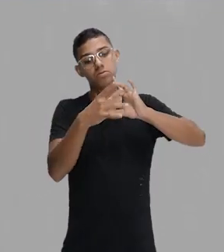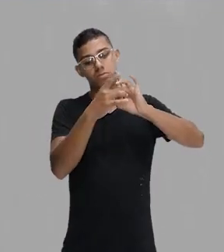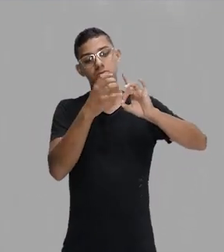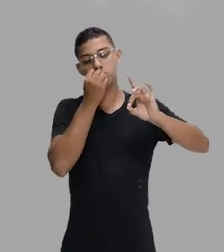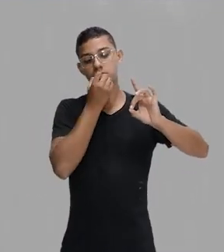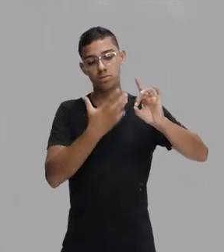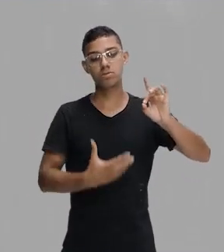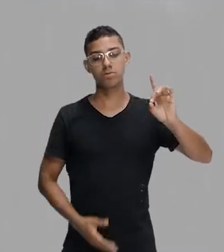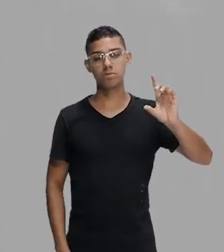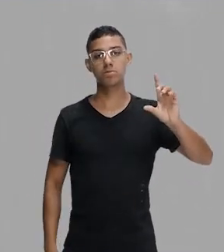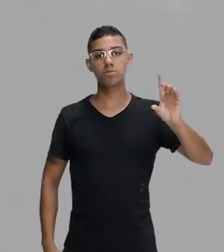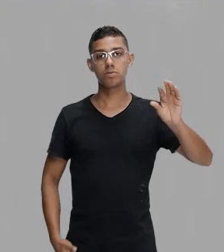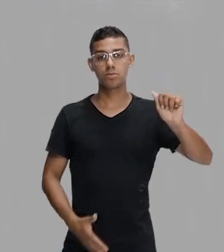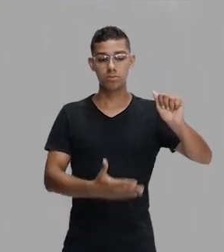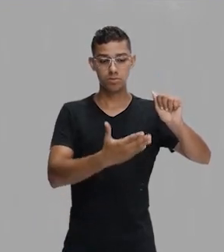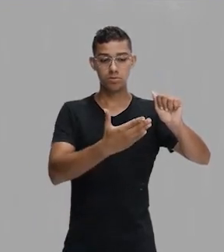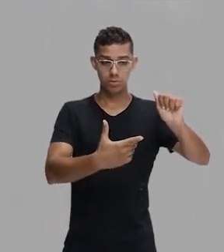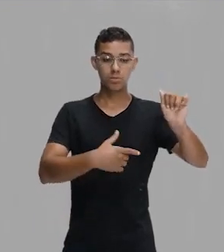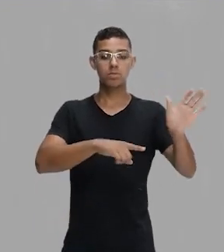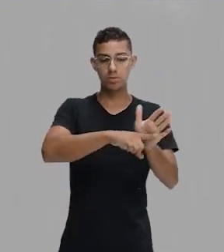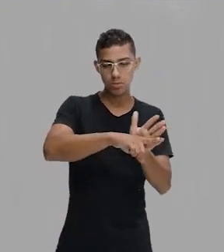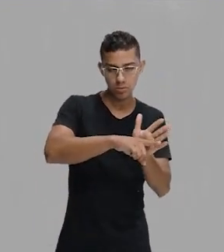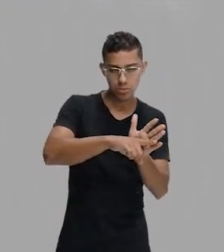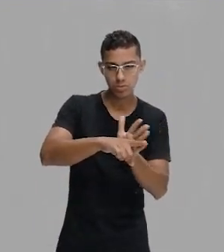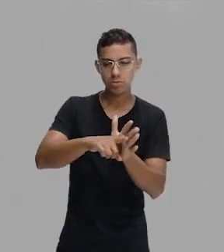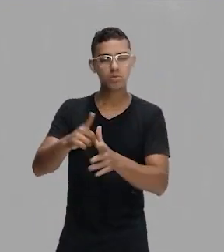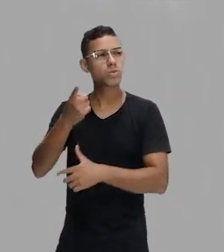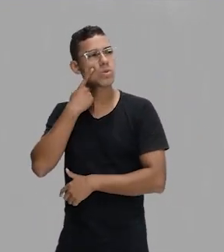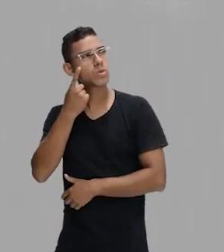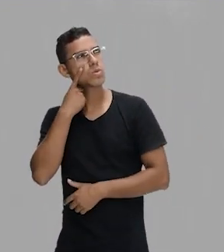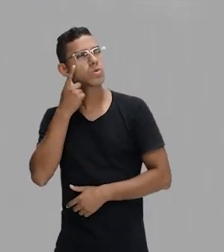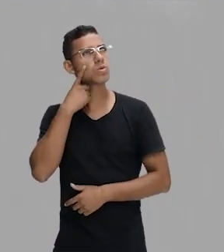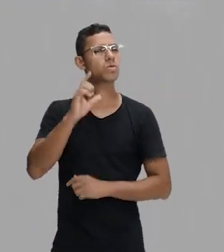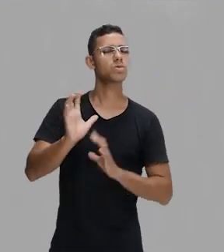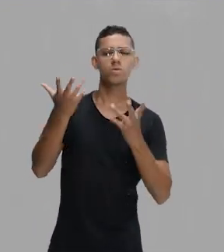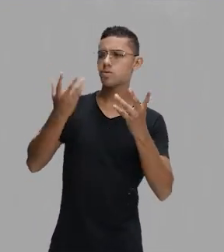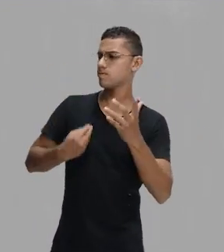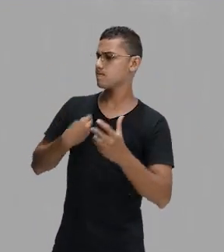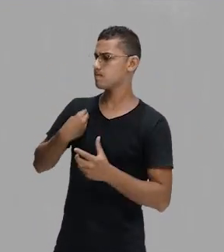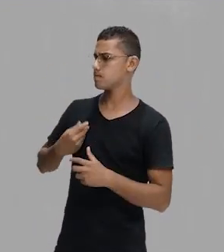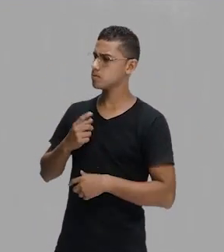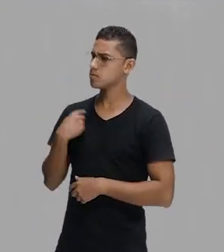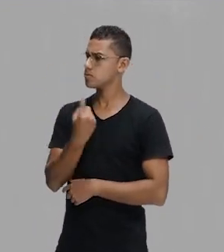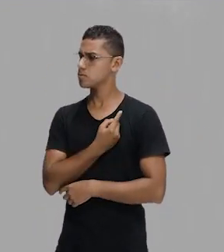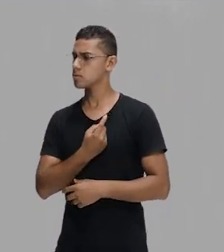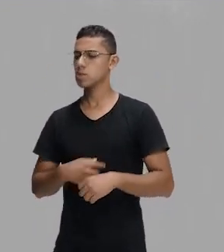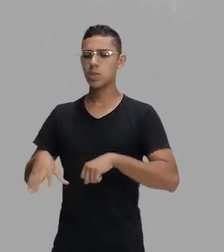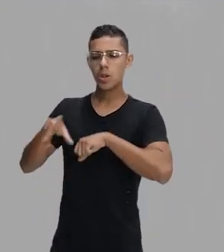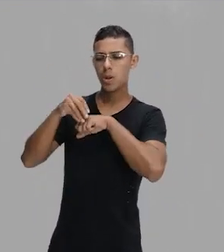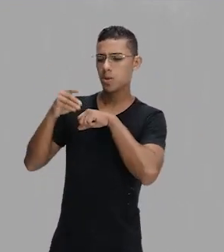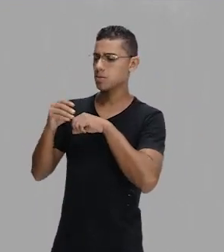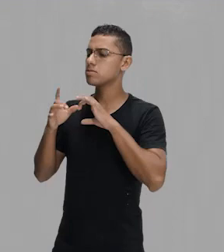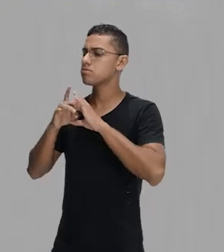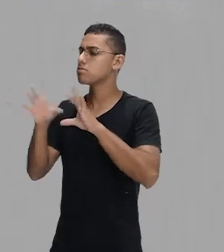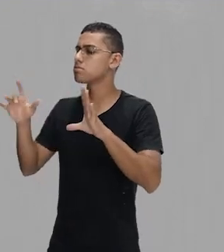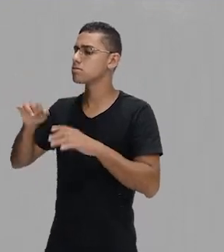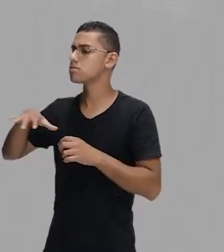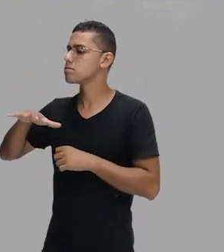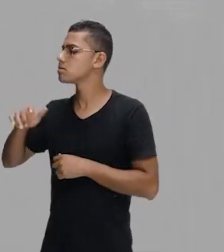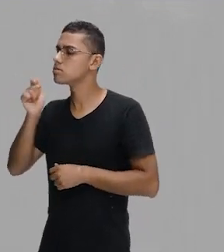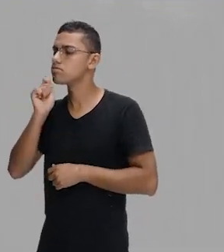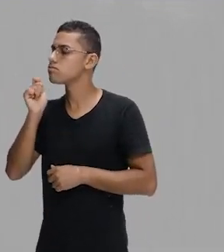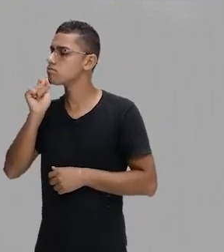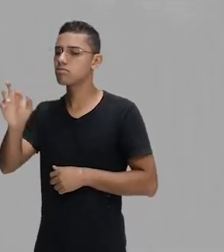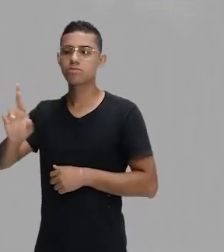gente. Porque, olha, a pesquisa sempre parte de um problema, de uma interrogação, uma situação para a qual o repertório de conhecimento disponível no momento ainda